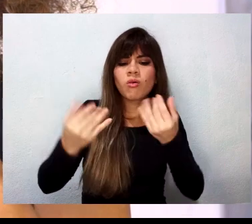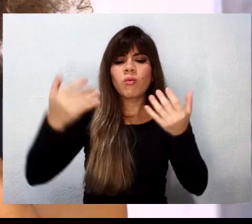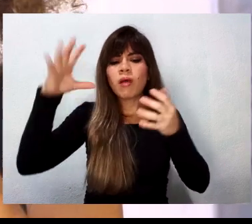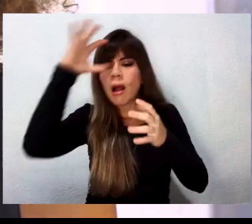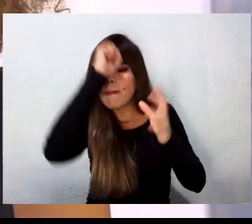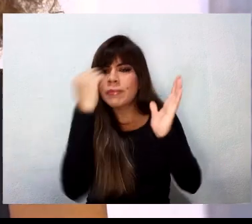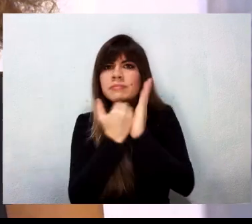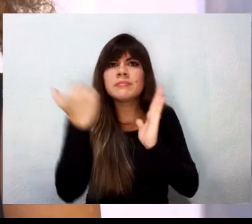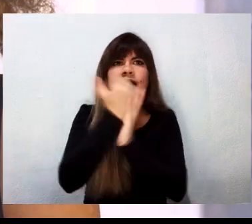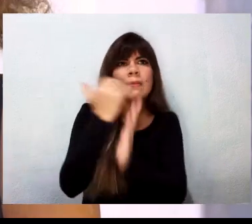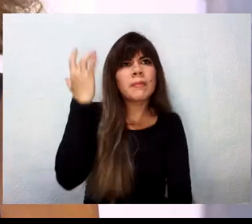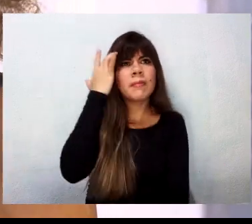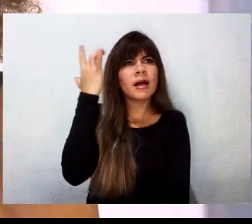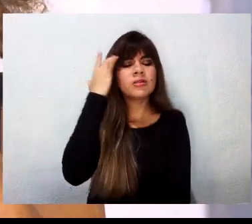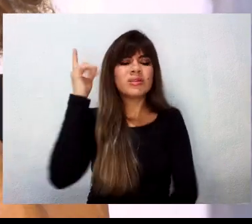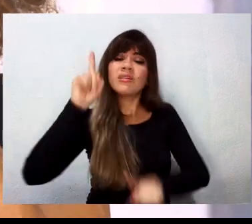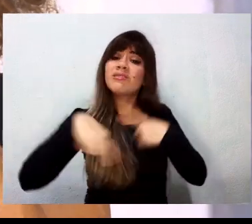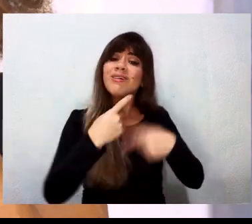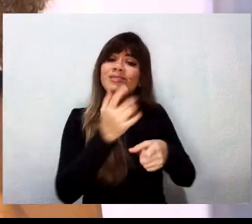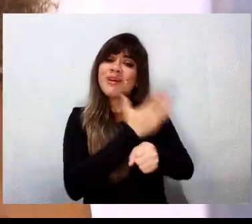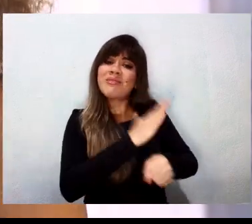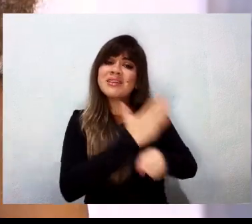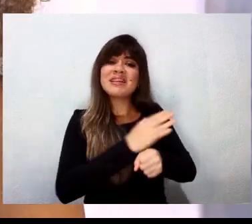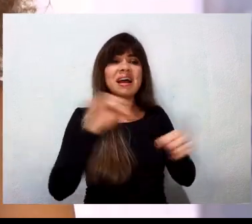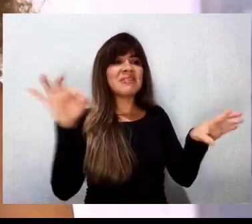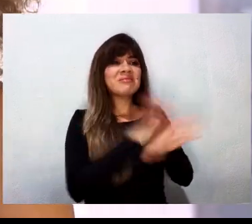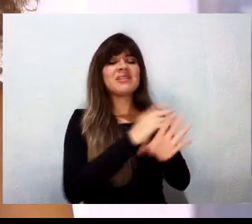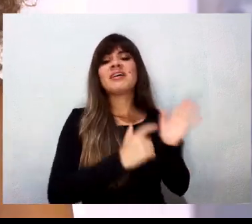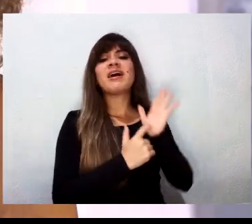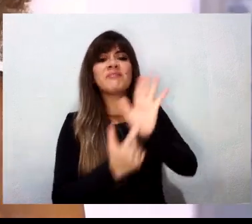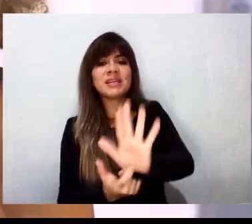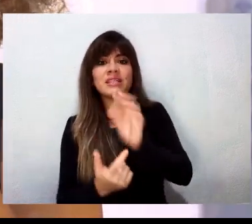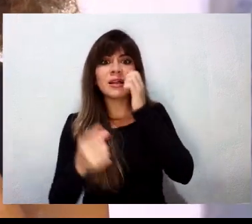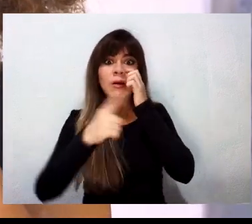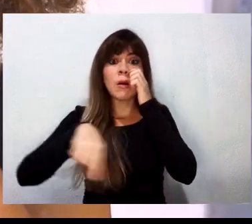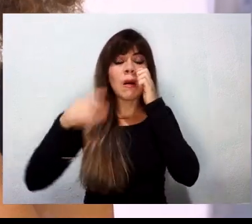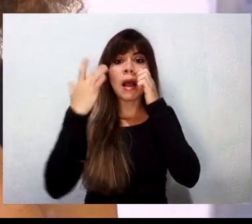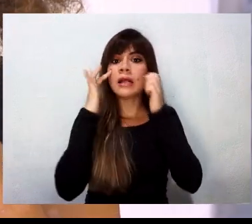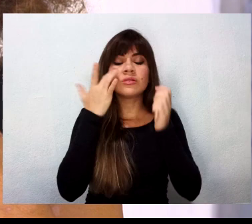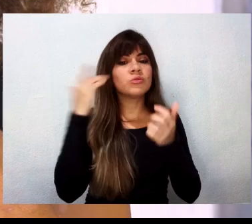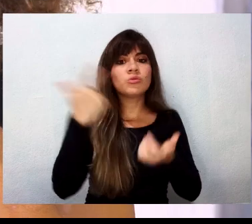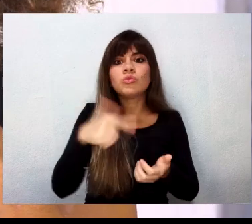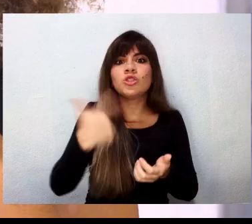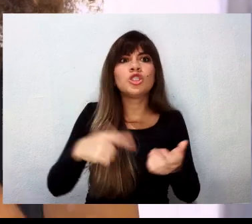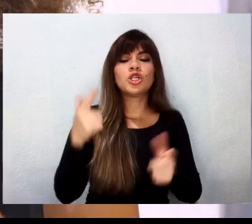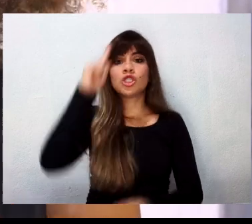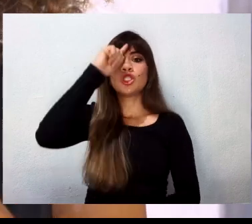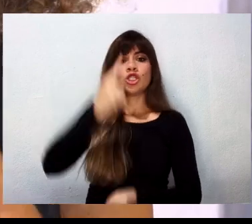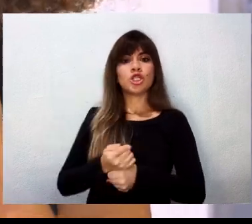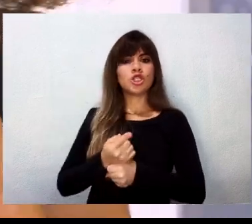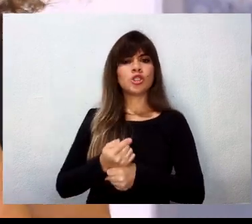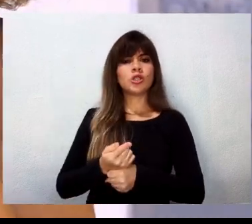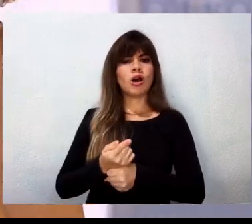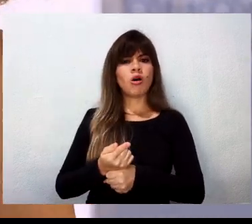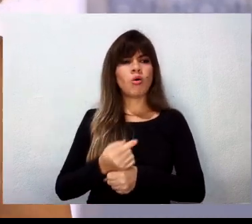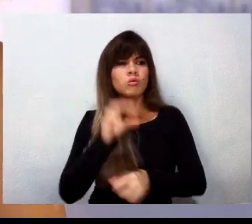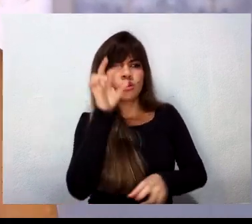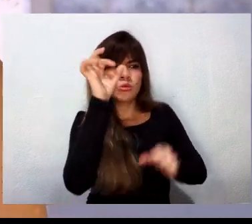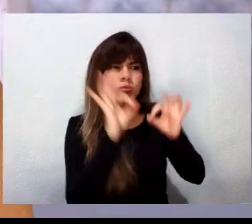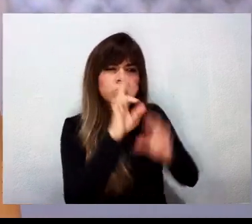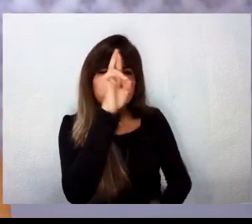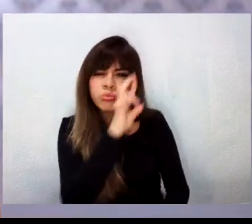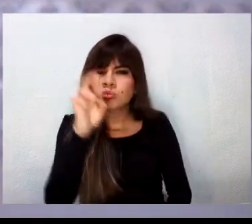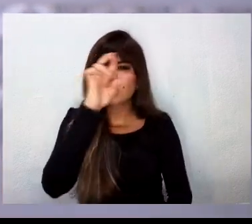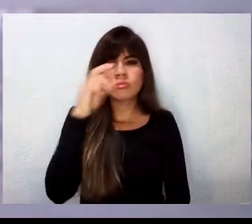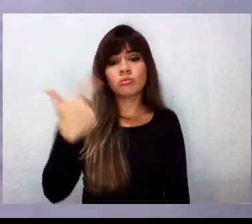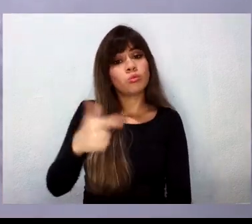gente amadurecer, porque até então a gente ensaiava o espetáculo e apresentava. A gente não tinha essa visão ainda de gestão, né? Então,